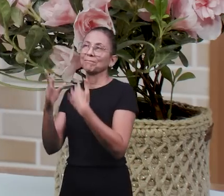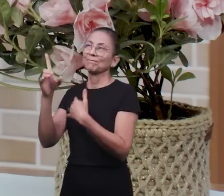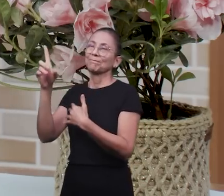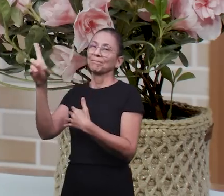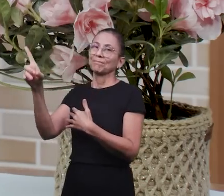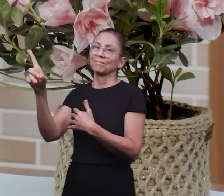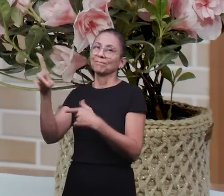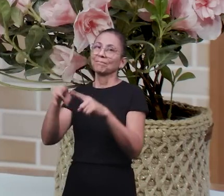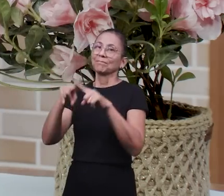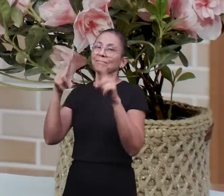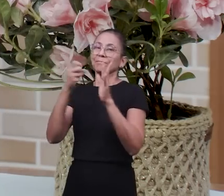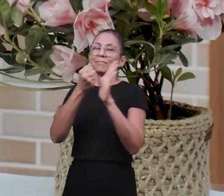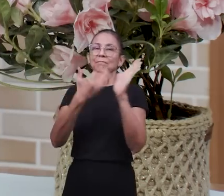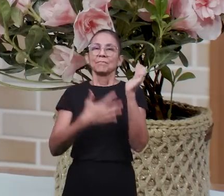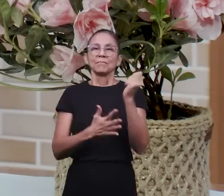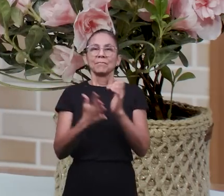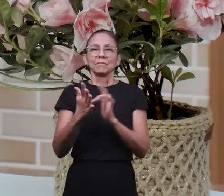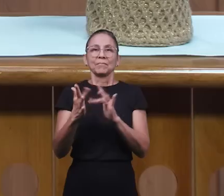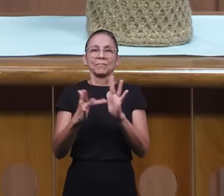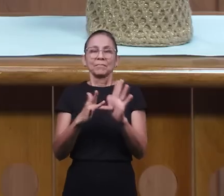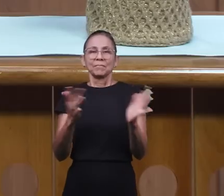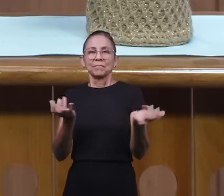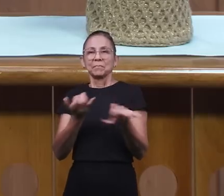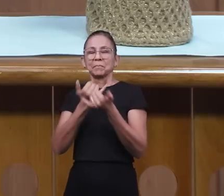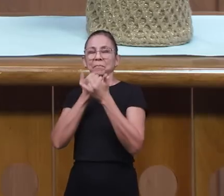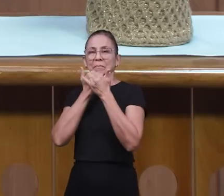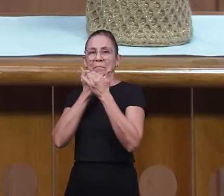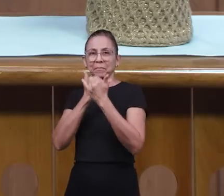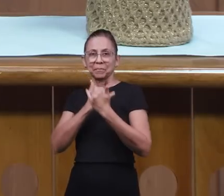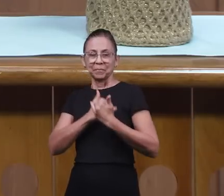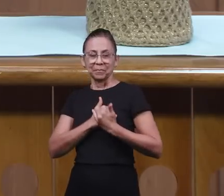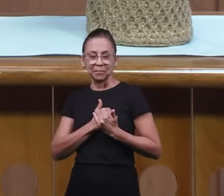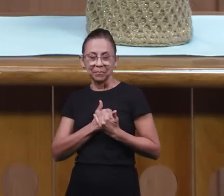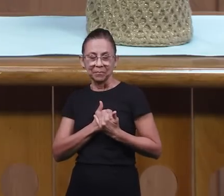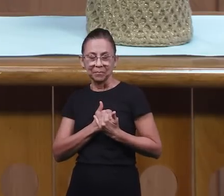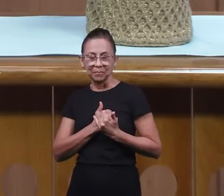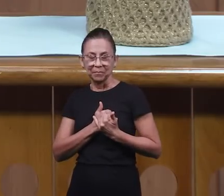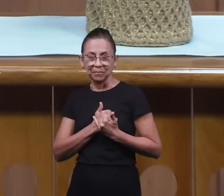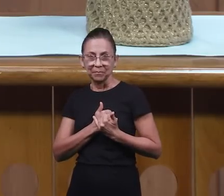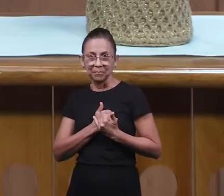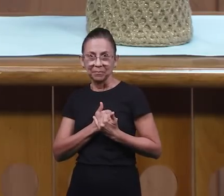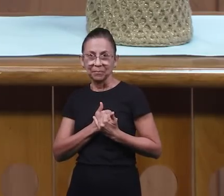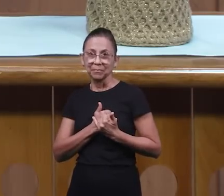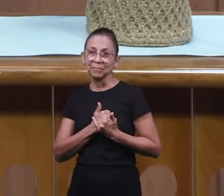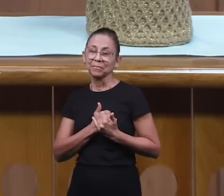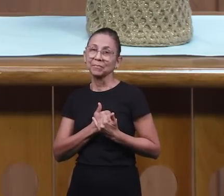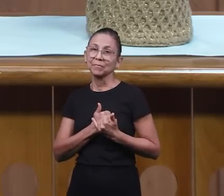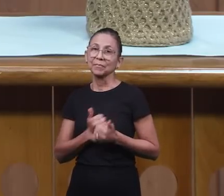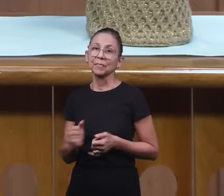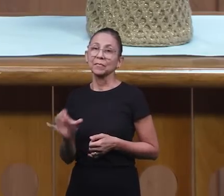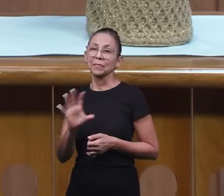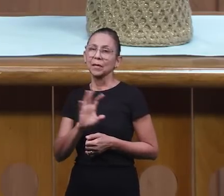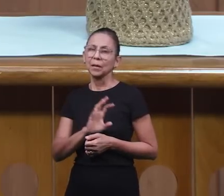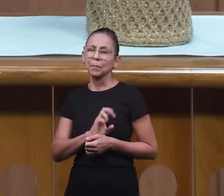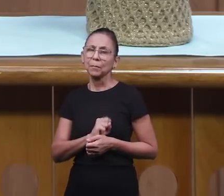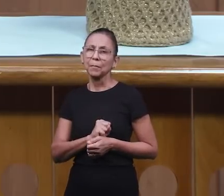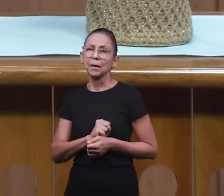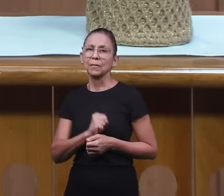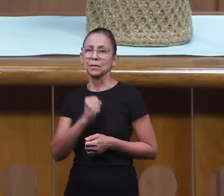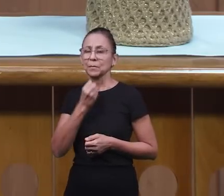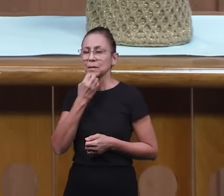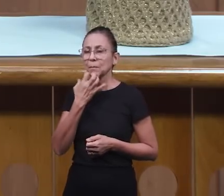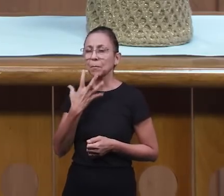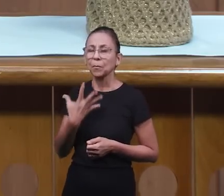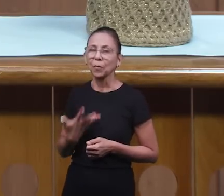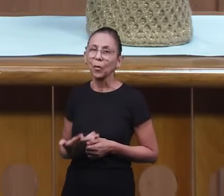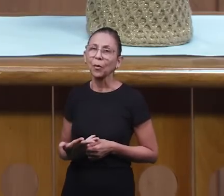Deus. É o sangue de Jesus que nos justifica. Mas a beneficência, é preciso amar a beneficência,